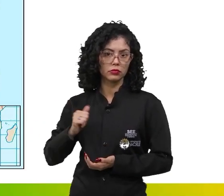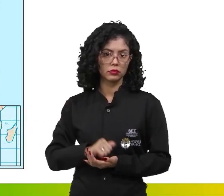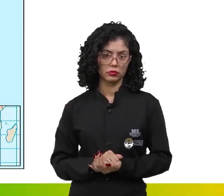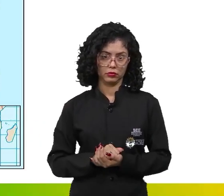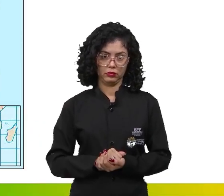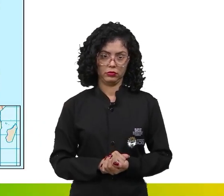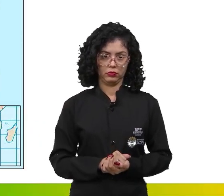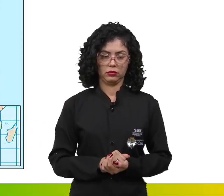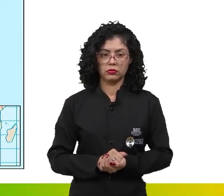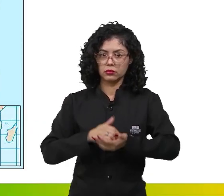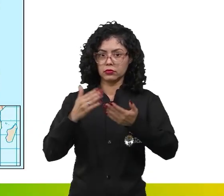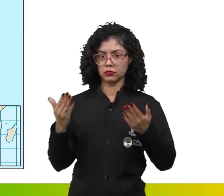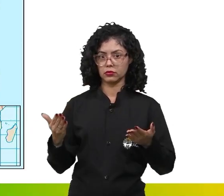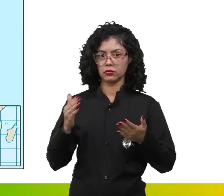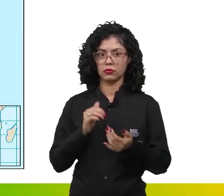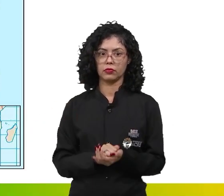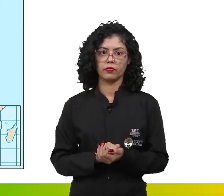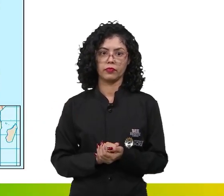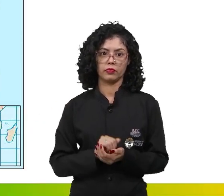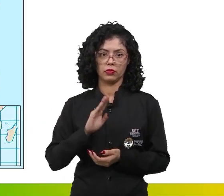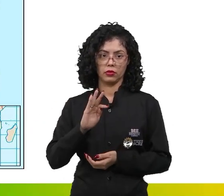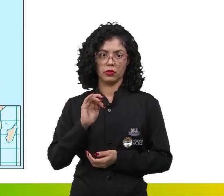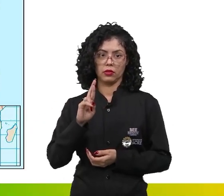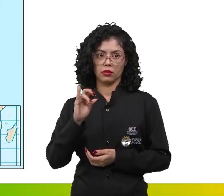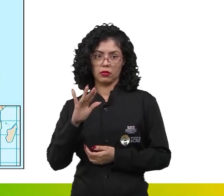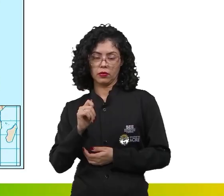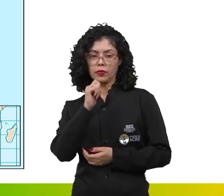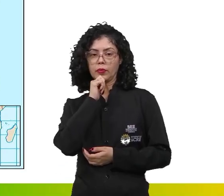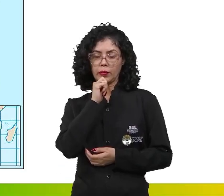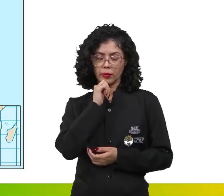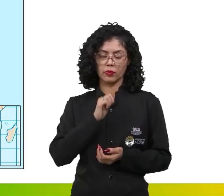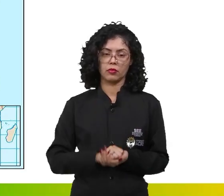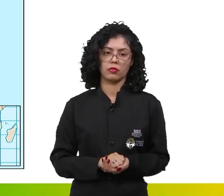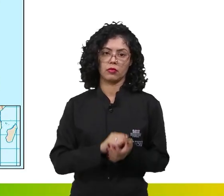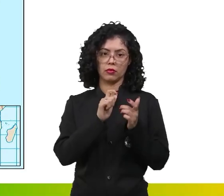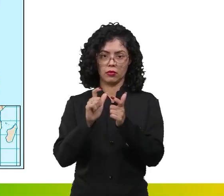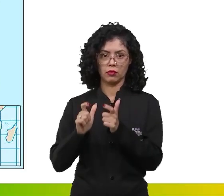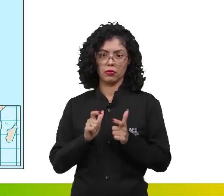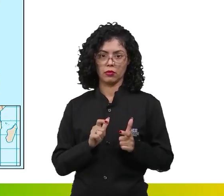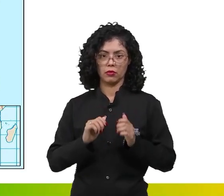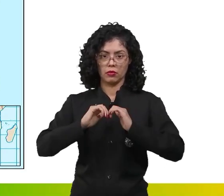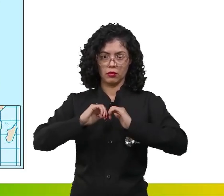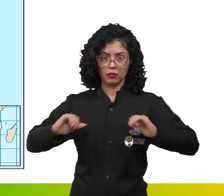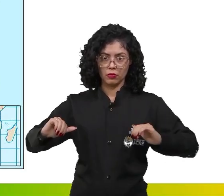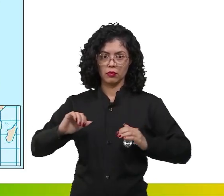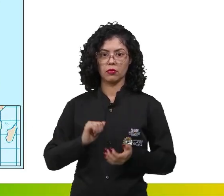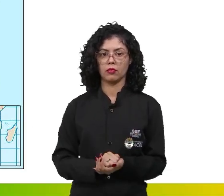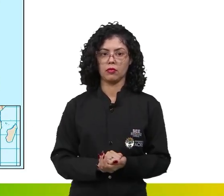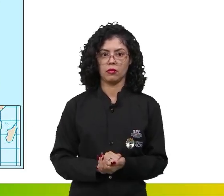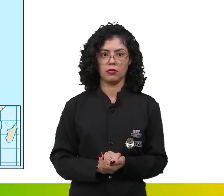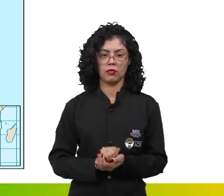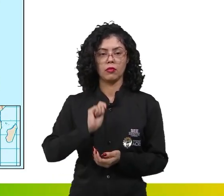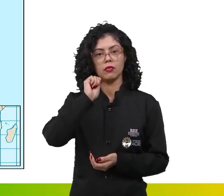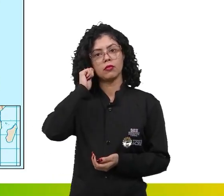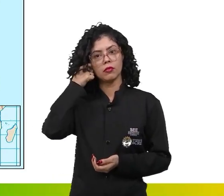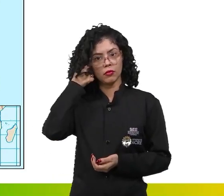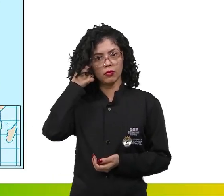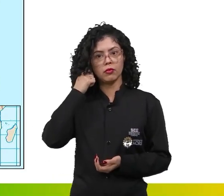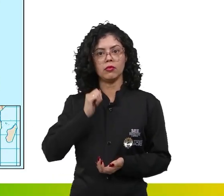aqui. Então, os bantustãs eram regiões separadas para os